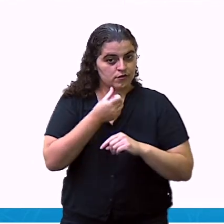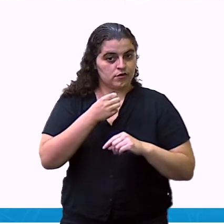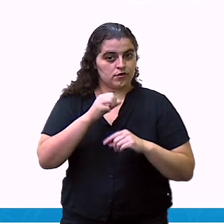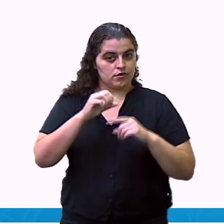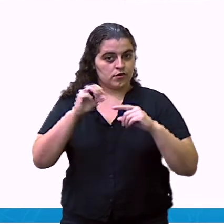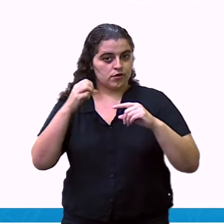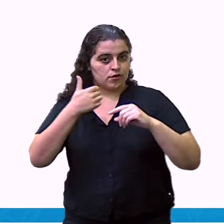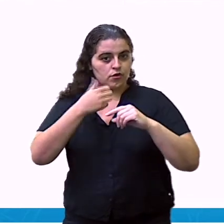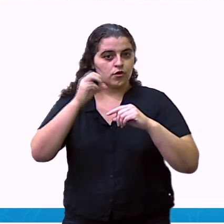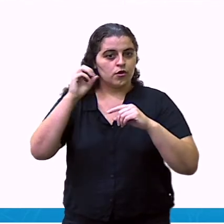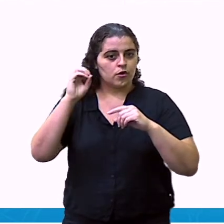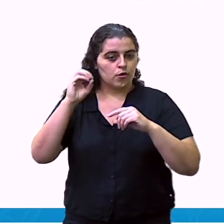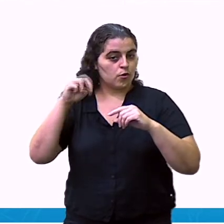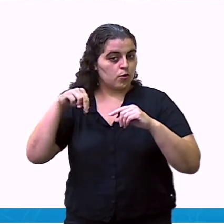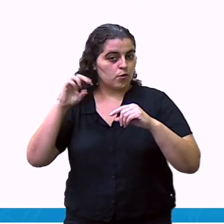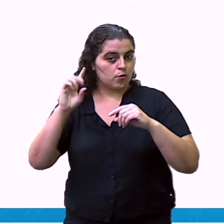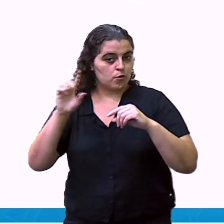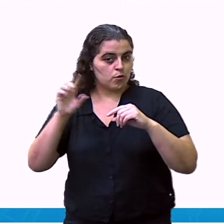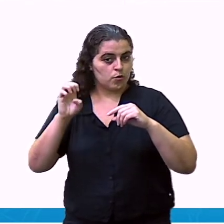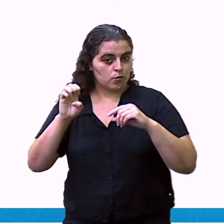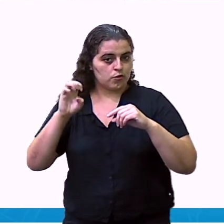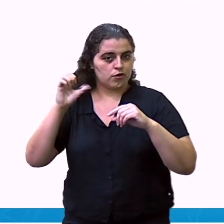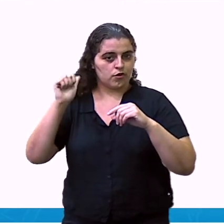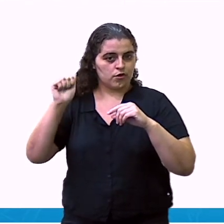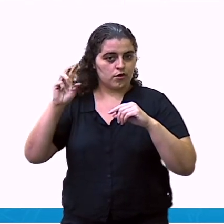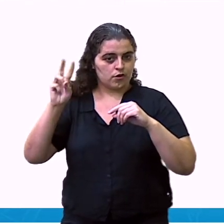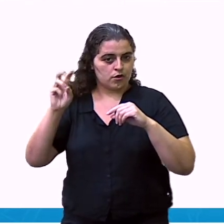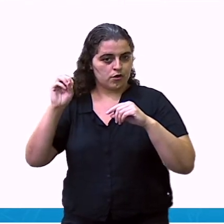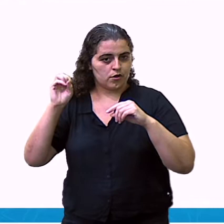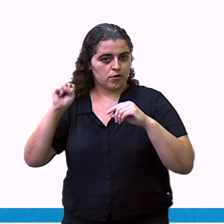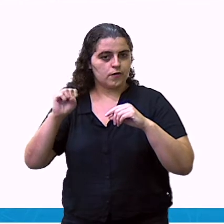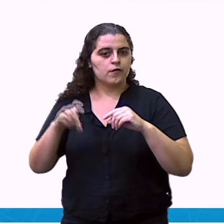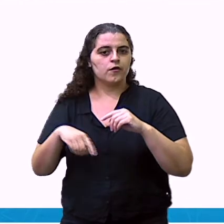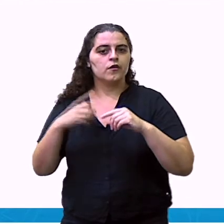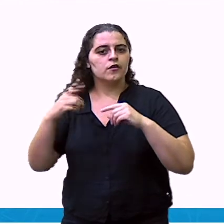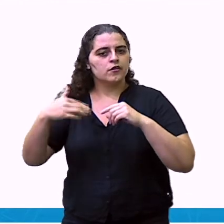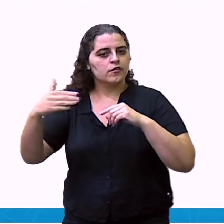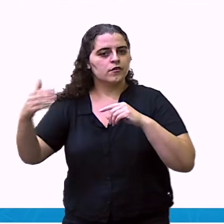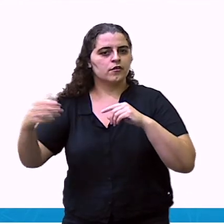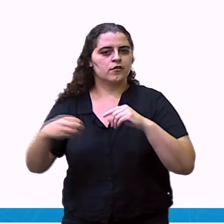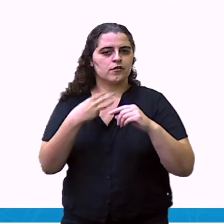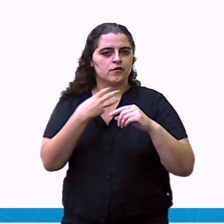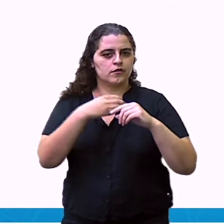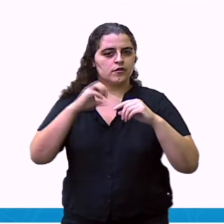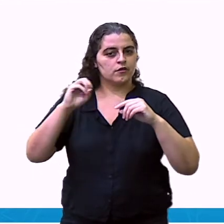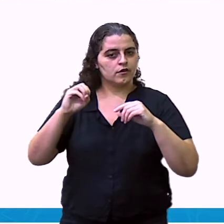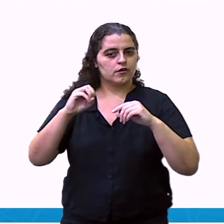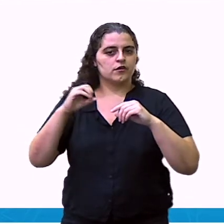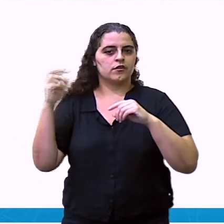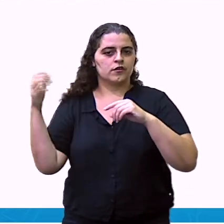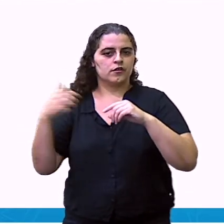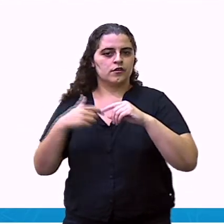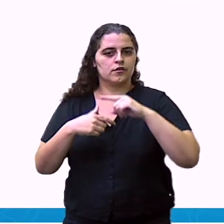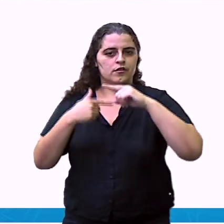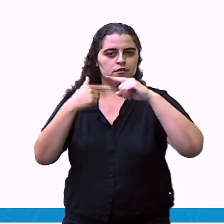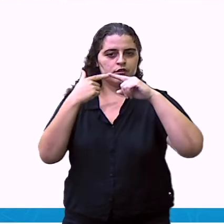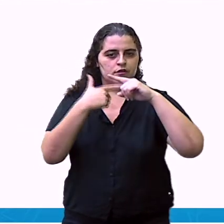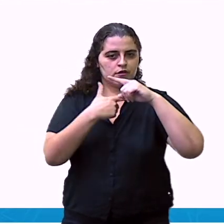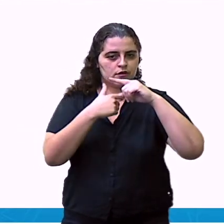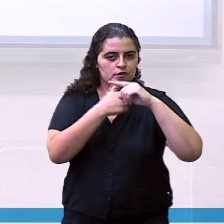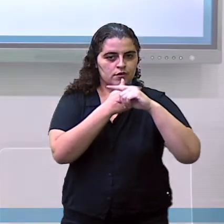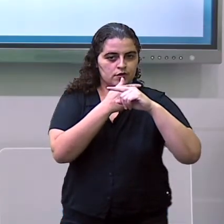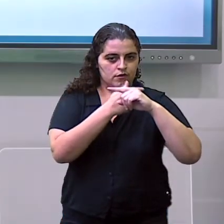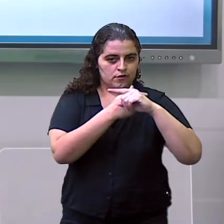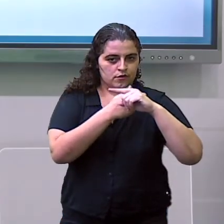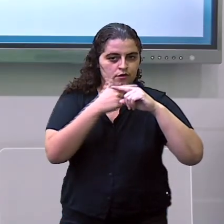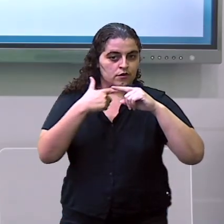9 15avos, 8 40avos, 30 20avos, 7